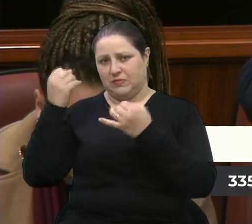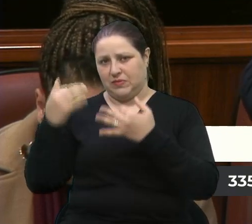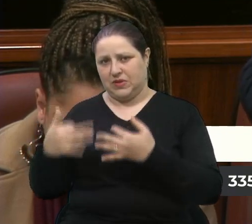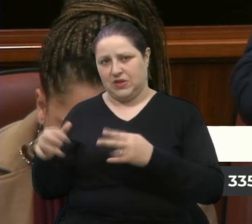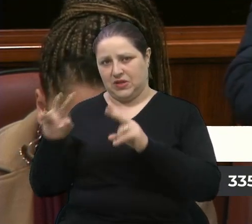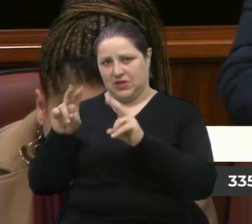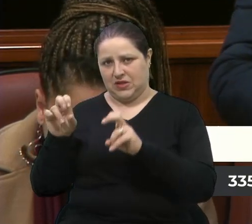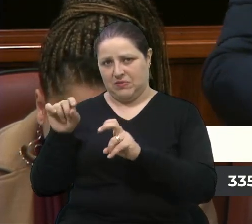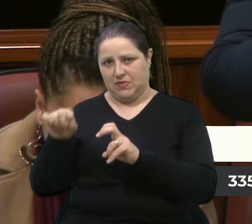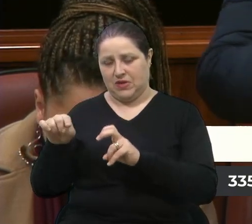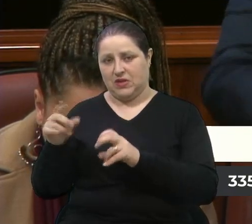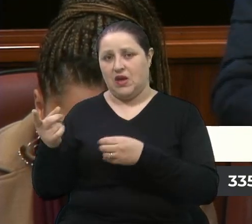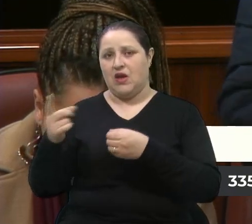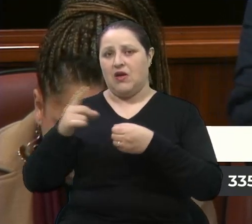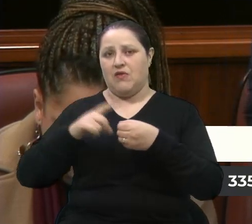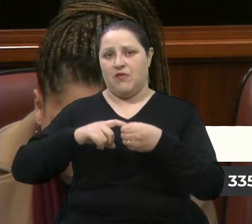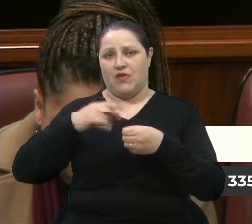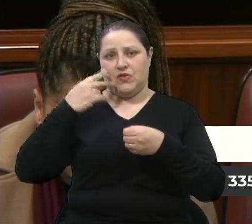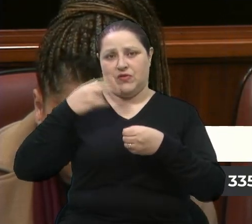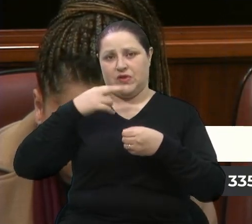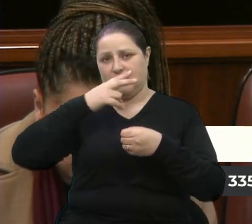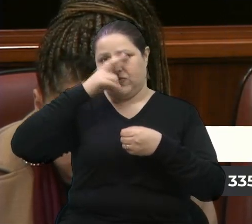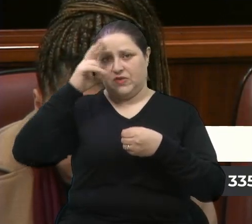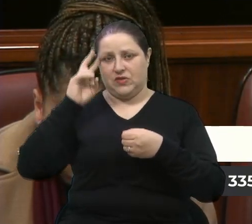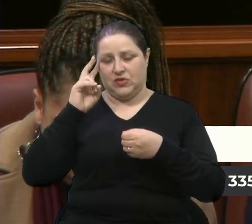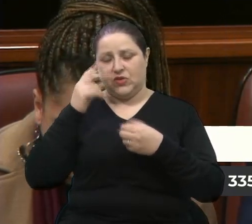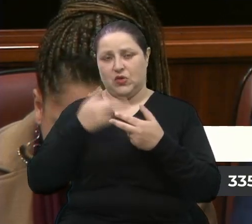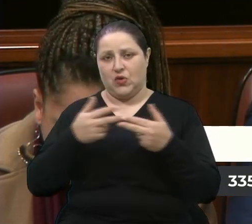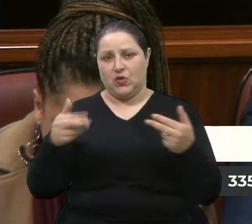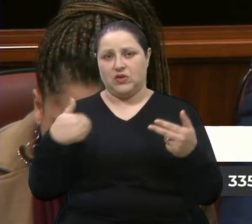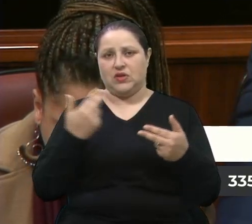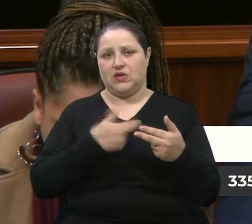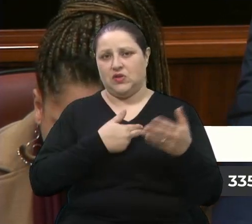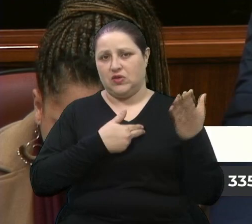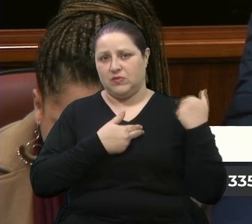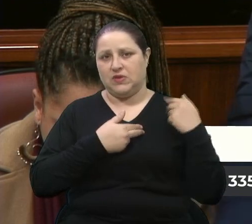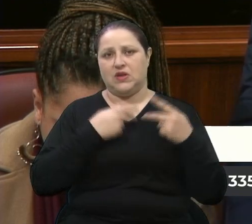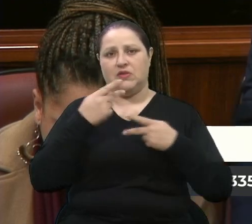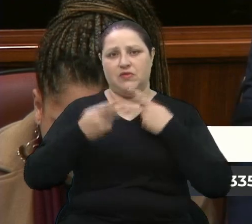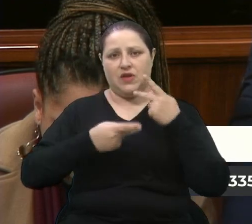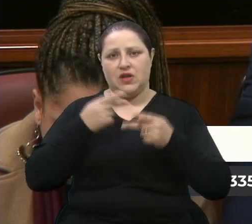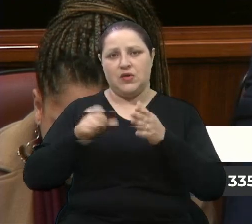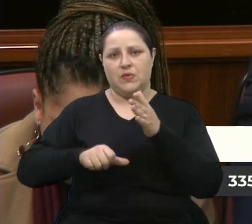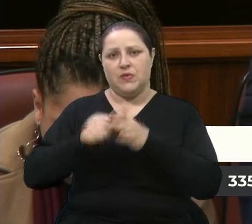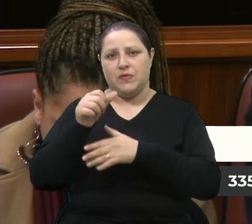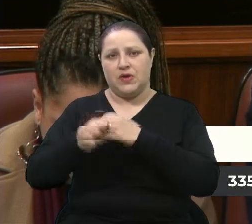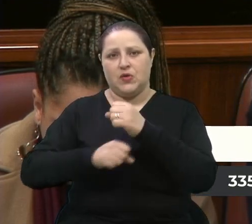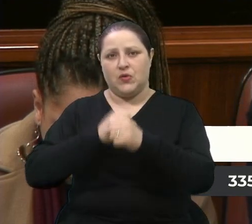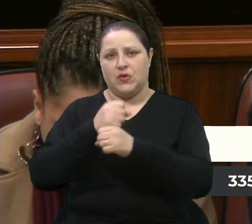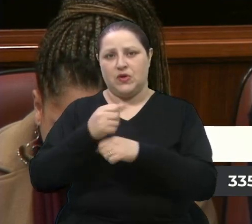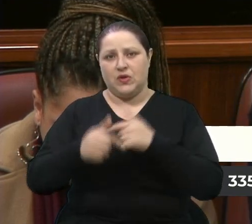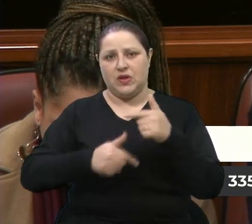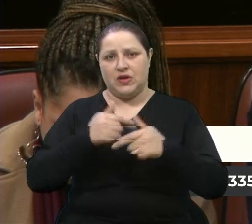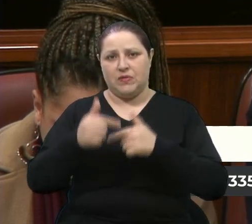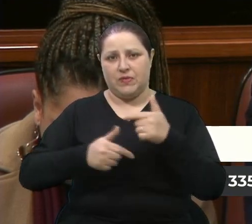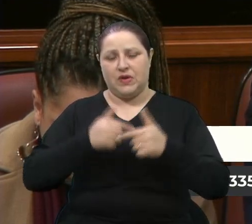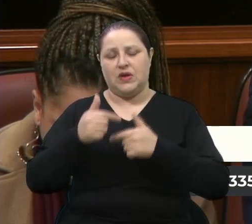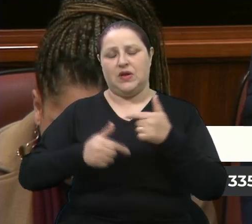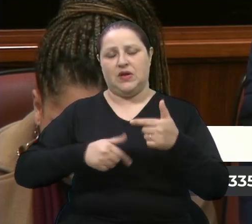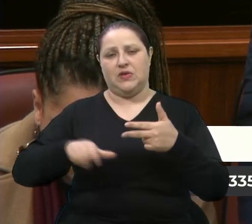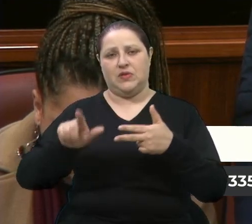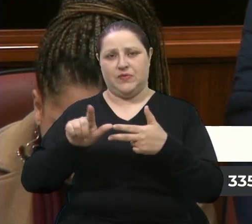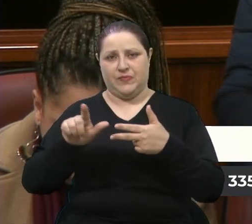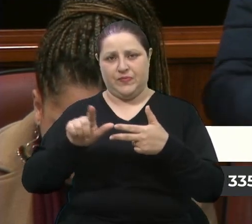vereador Velocino, a uma coisa que nós falamos no primeiro ano dessa legislatura, na Comissão de